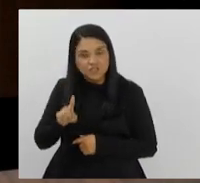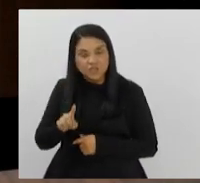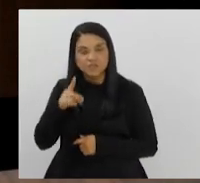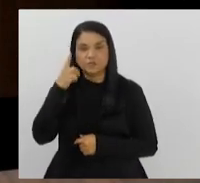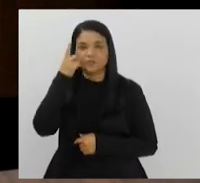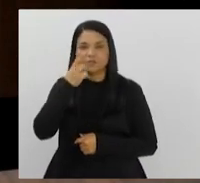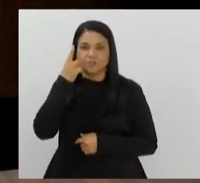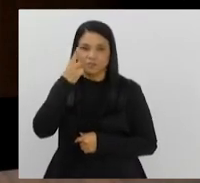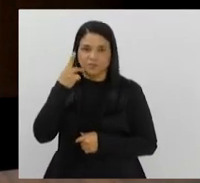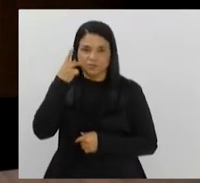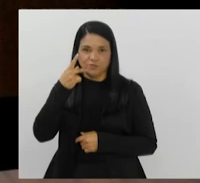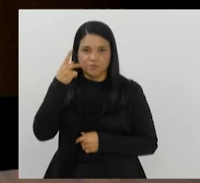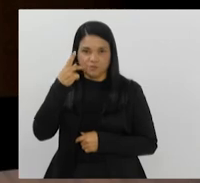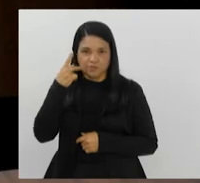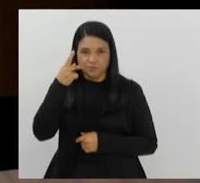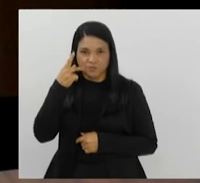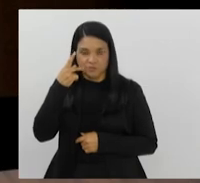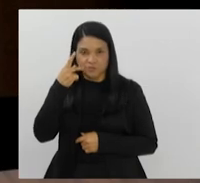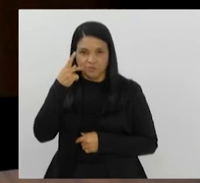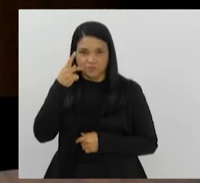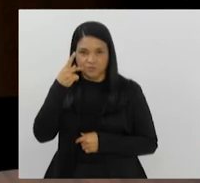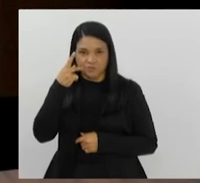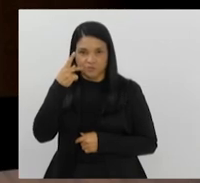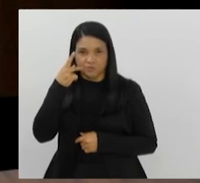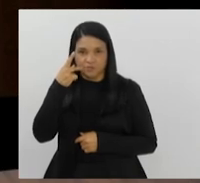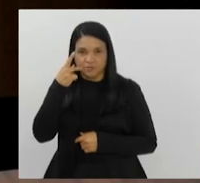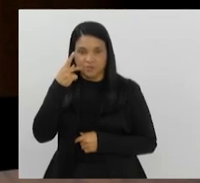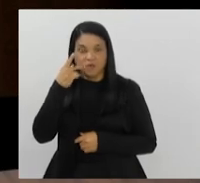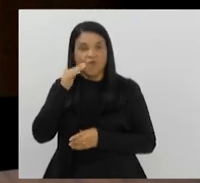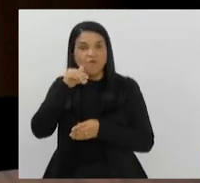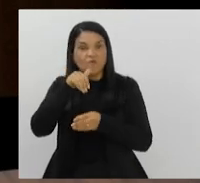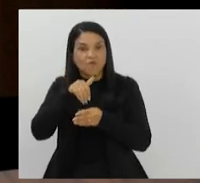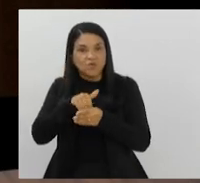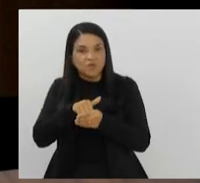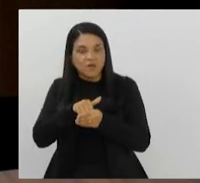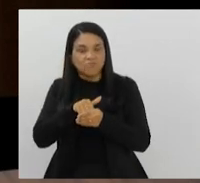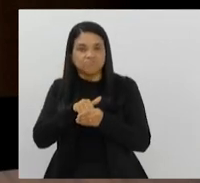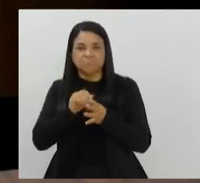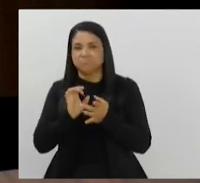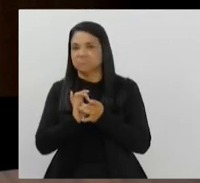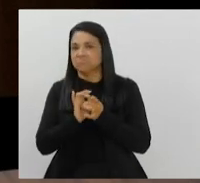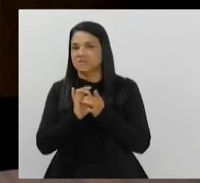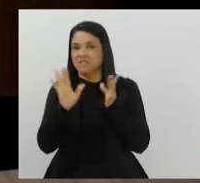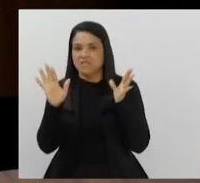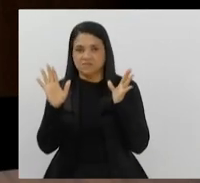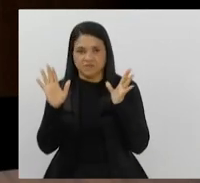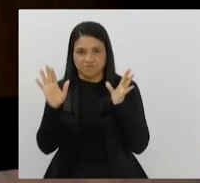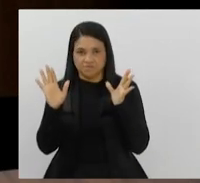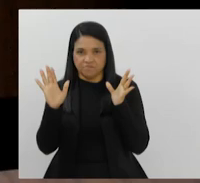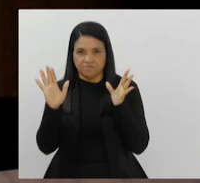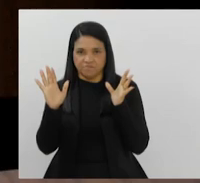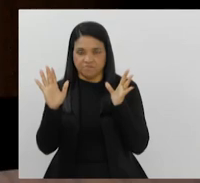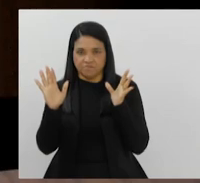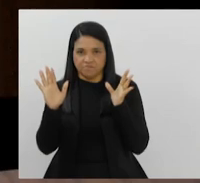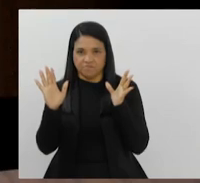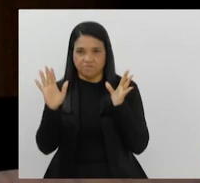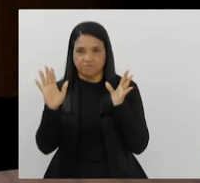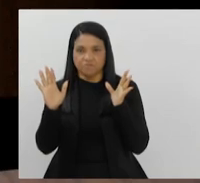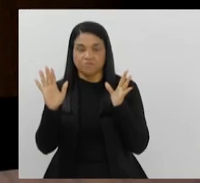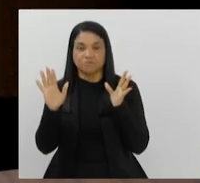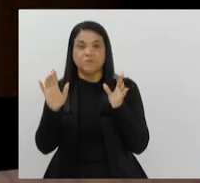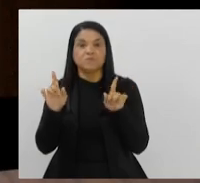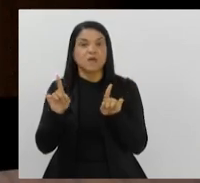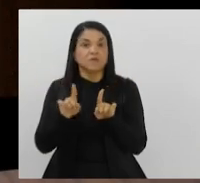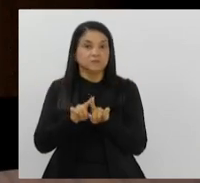parlamentar sagrado votar como ele quiser e bem entender. Mas